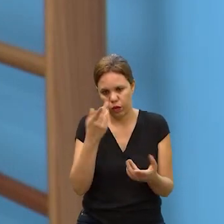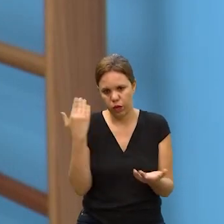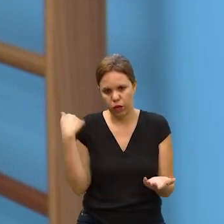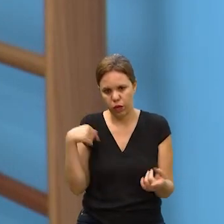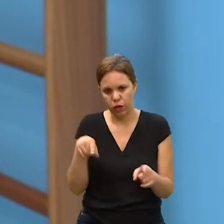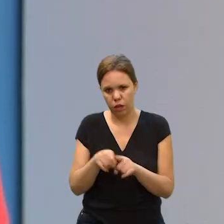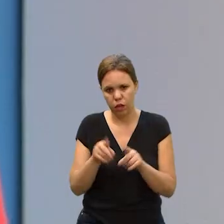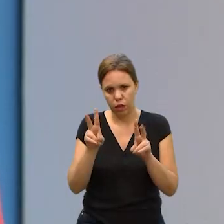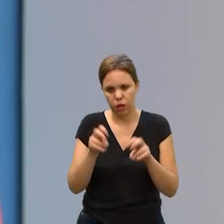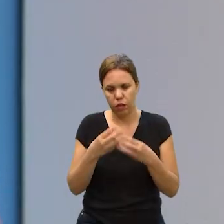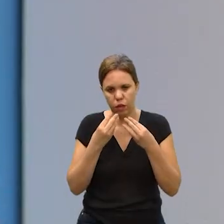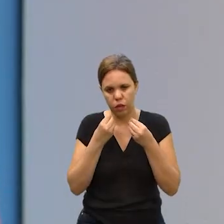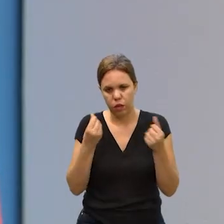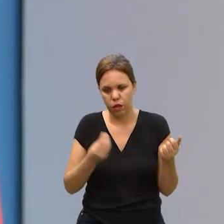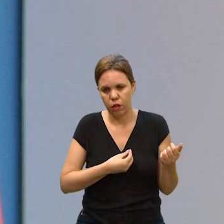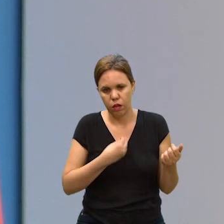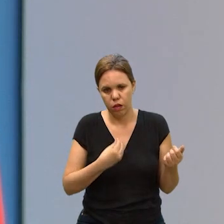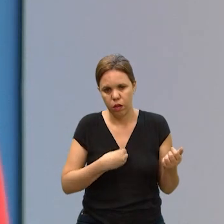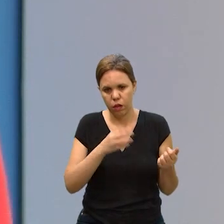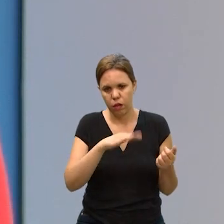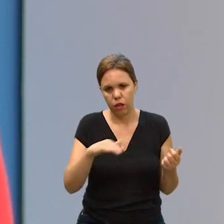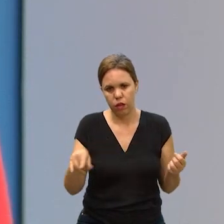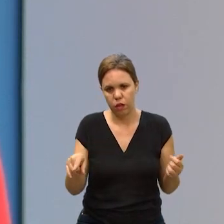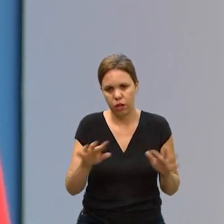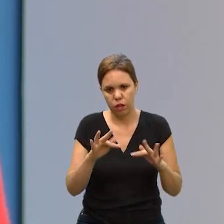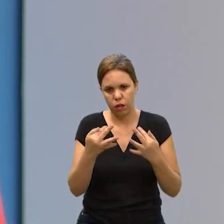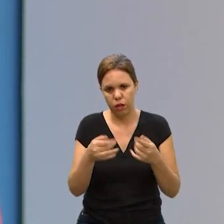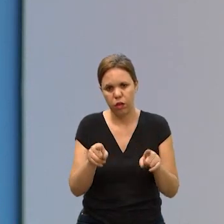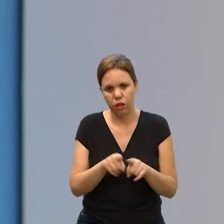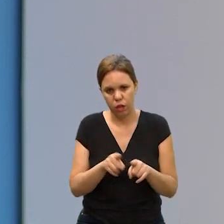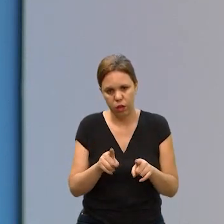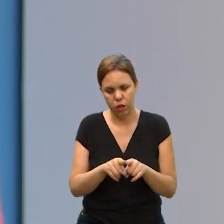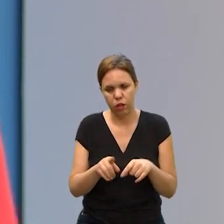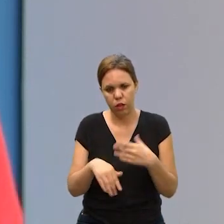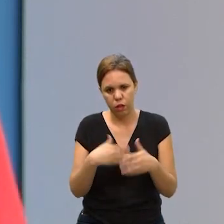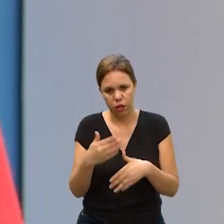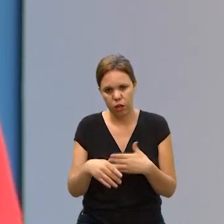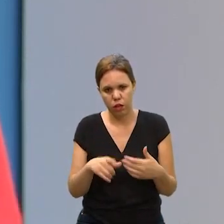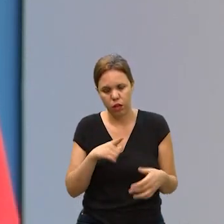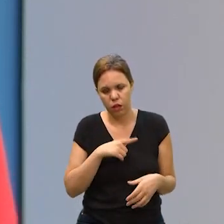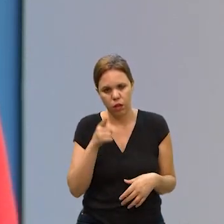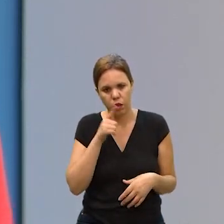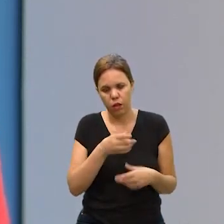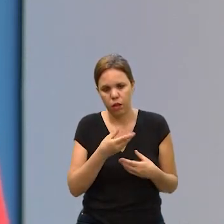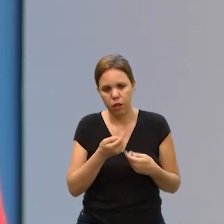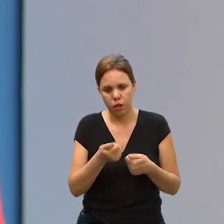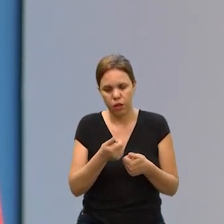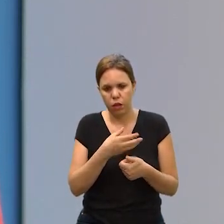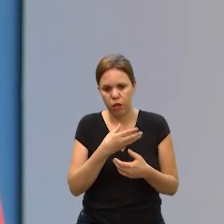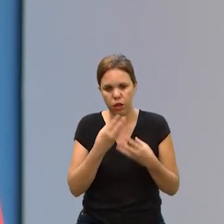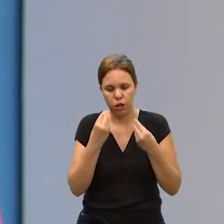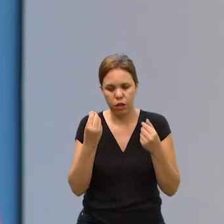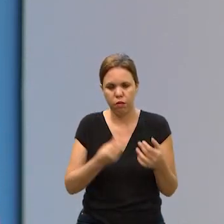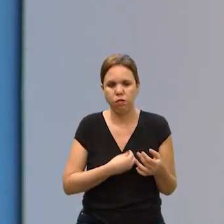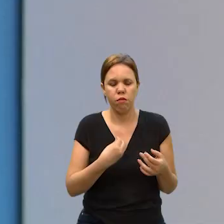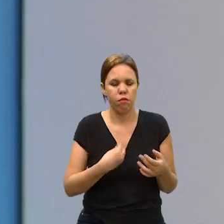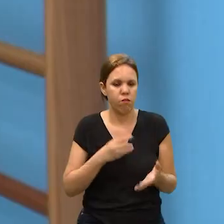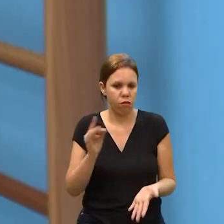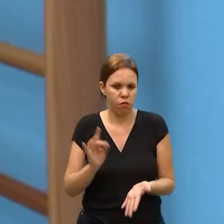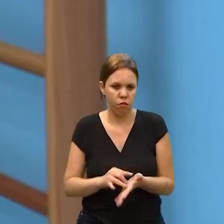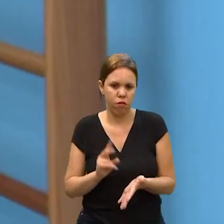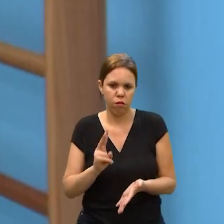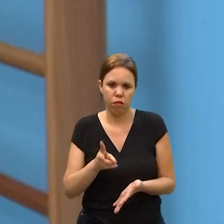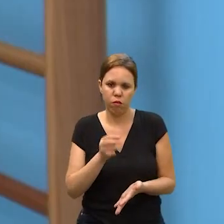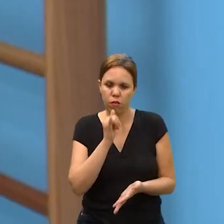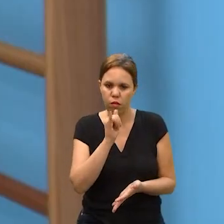casa. Então, assim, o importante... Como eu falei agora há pouco a respeito da qualidade de vida, essa criança e a família também, consequentemente, ganham qualidade de